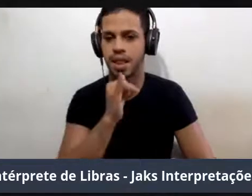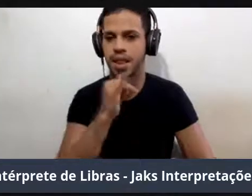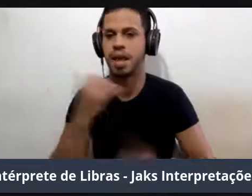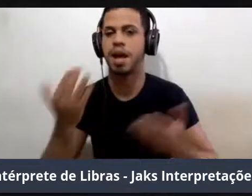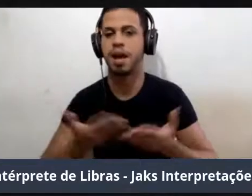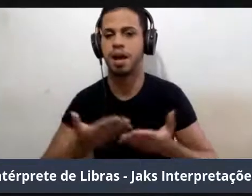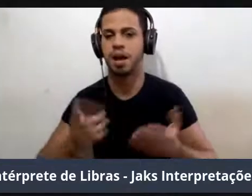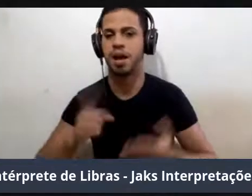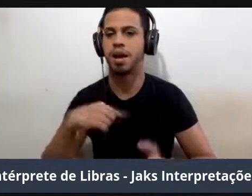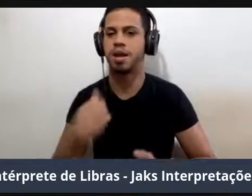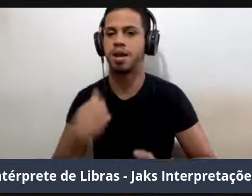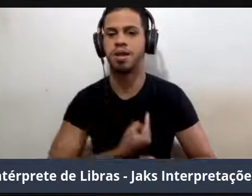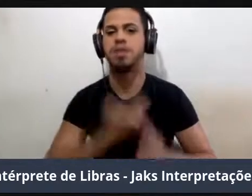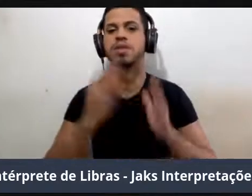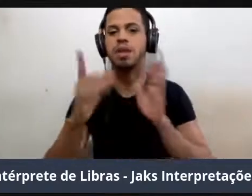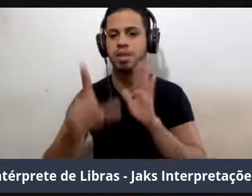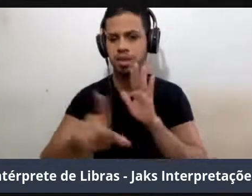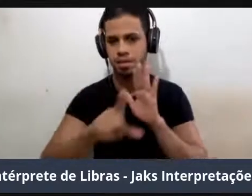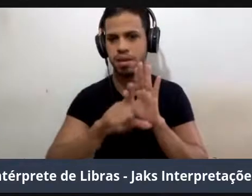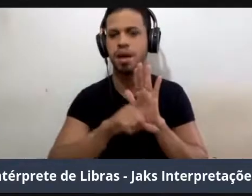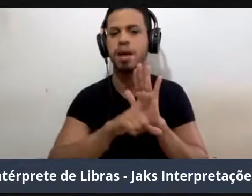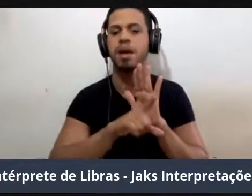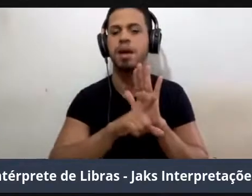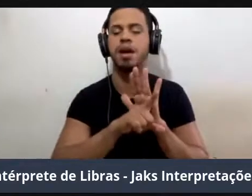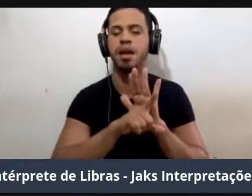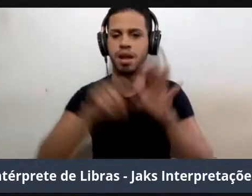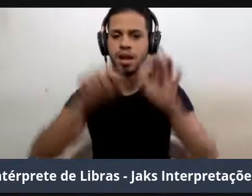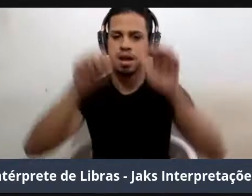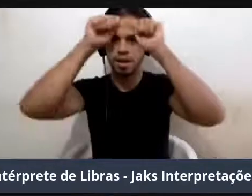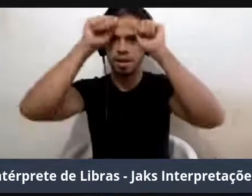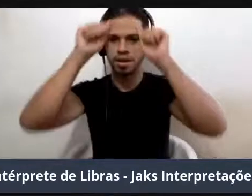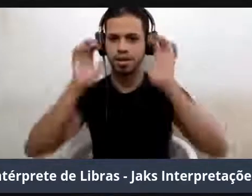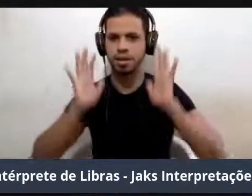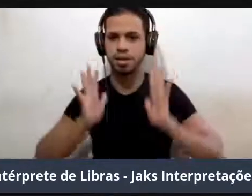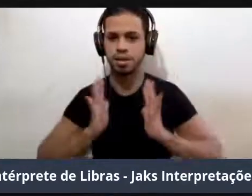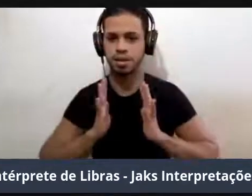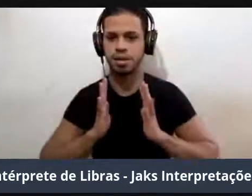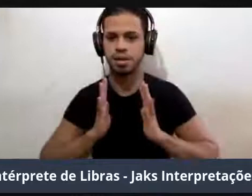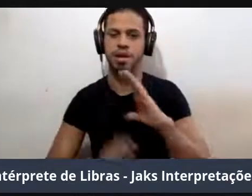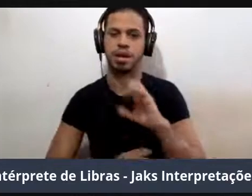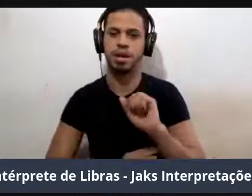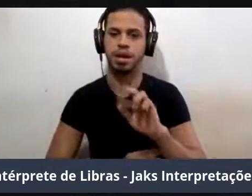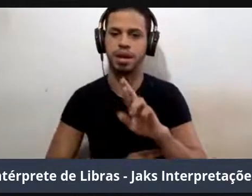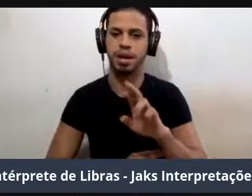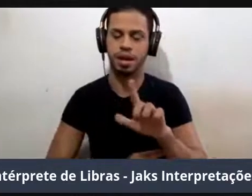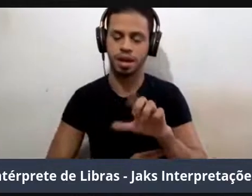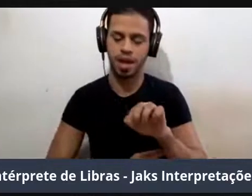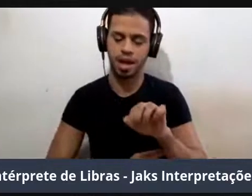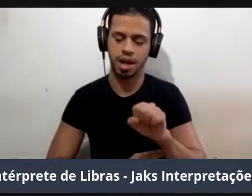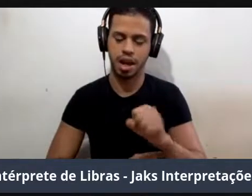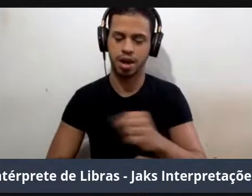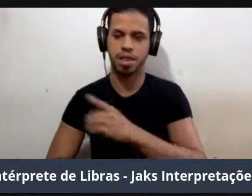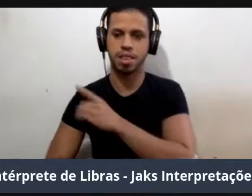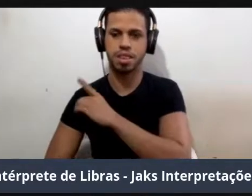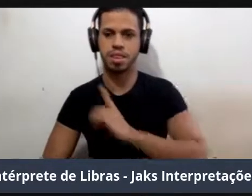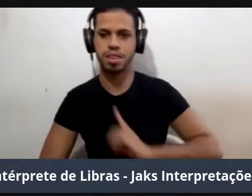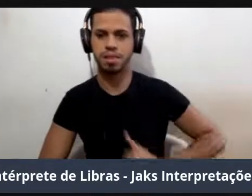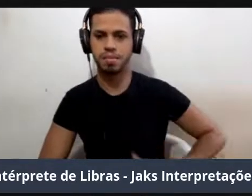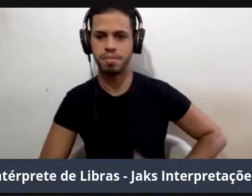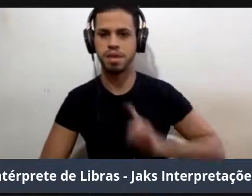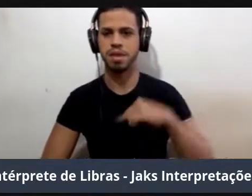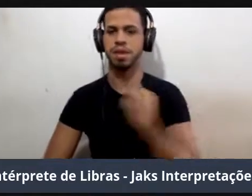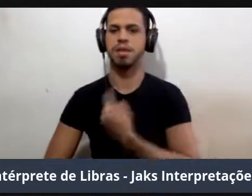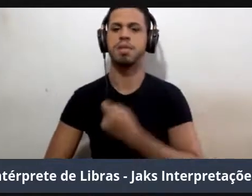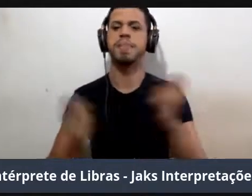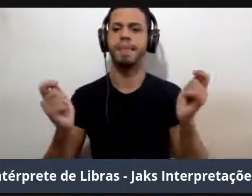Agora a gente já tem uma lei do estado do Amazonas, conquistada pelo deputado Carlinho Bessa, que a gente